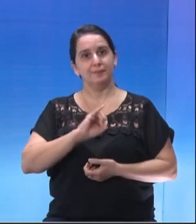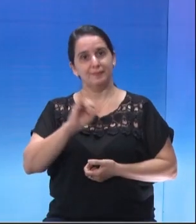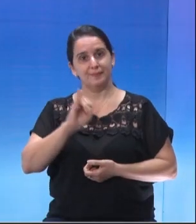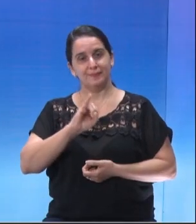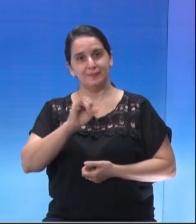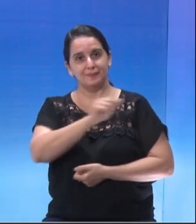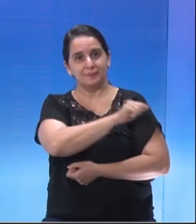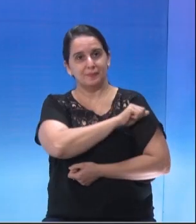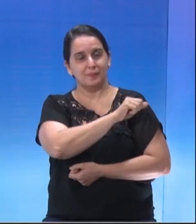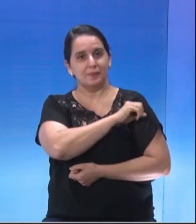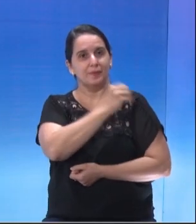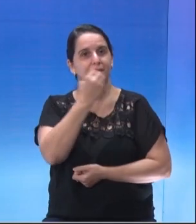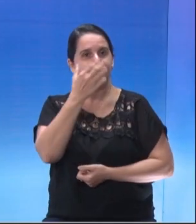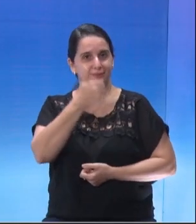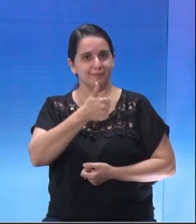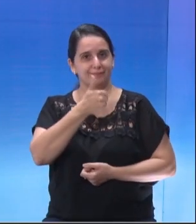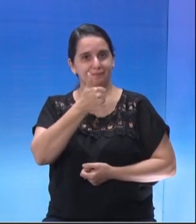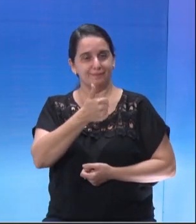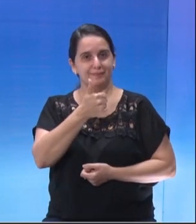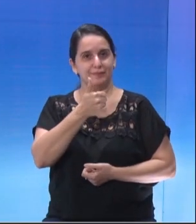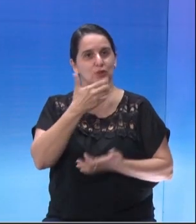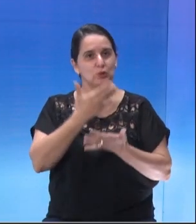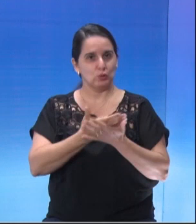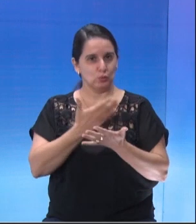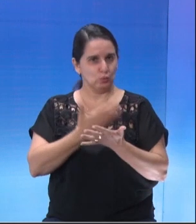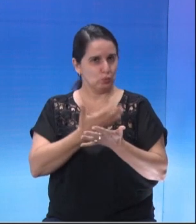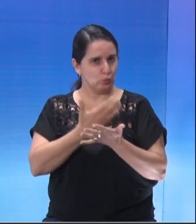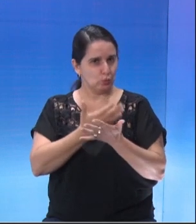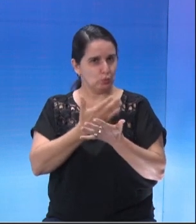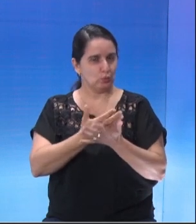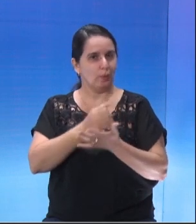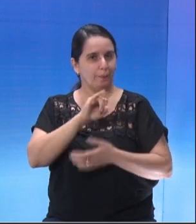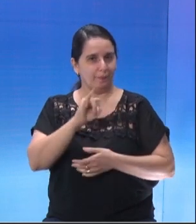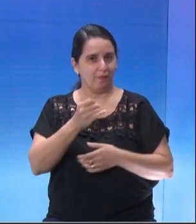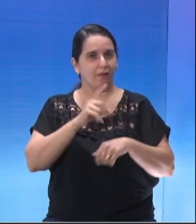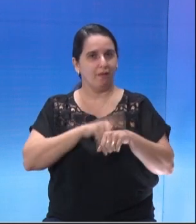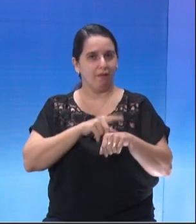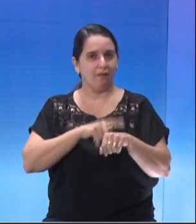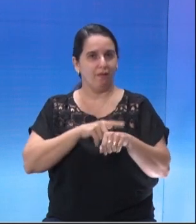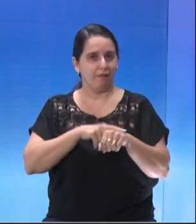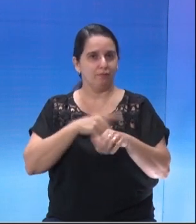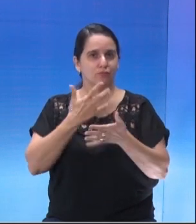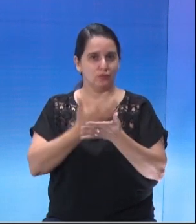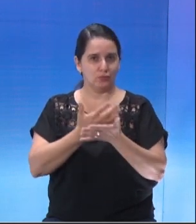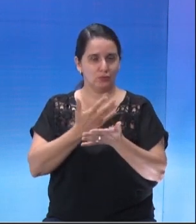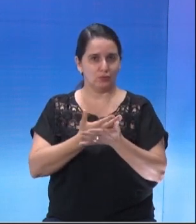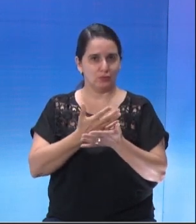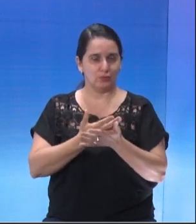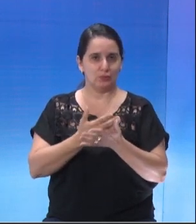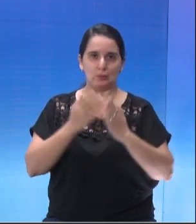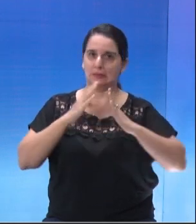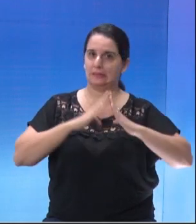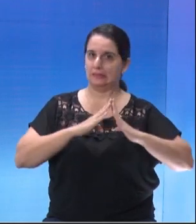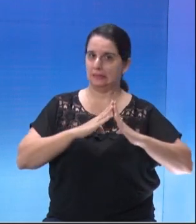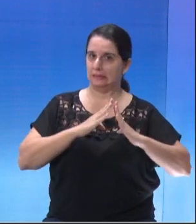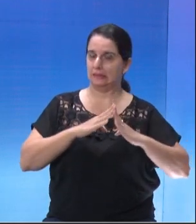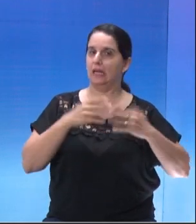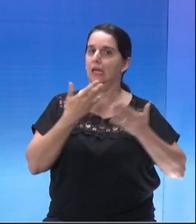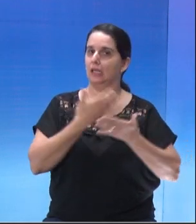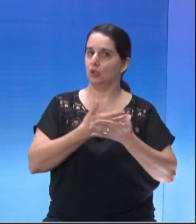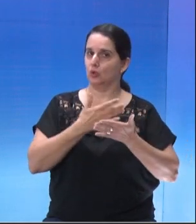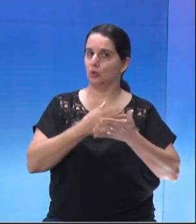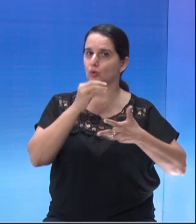Olá, tudo bem com vocês? Estudando bastante, aproveitando esse momento, a gente ficar em casa e tem que estudar,